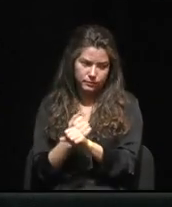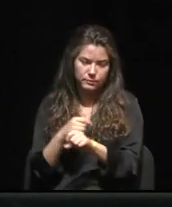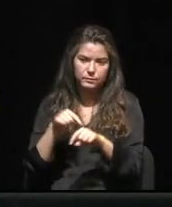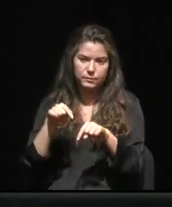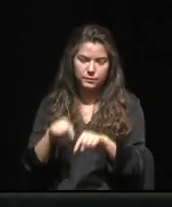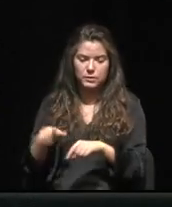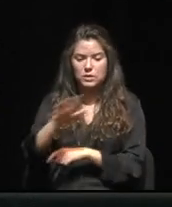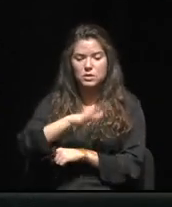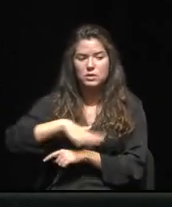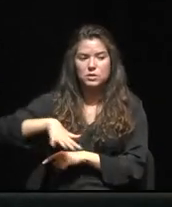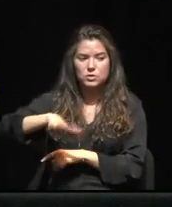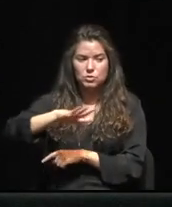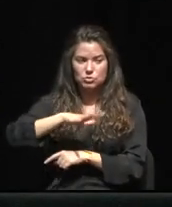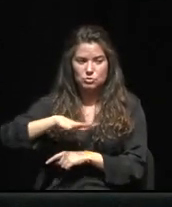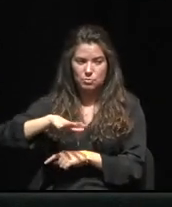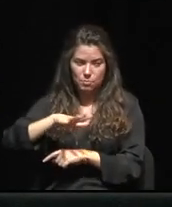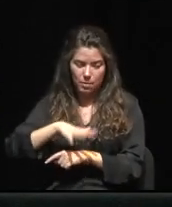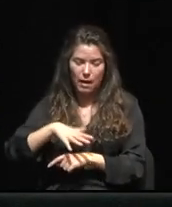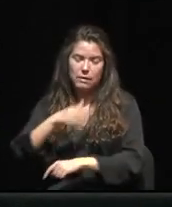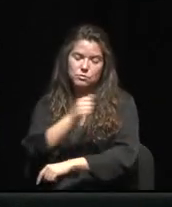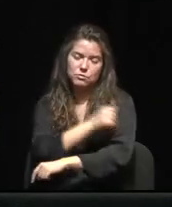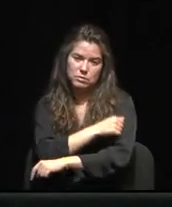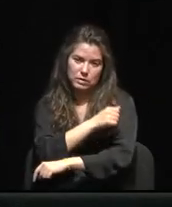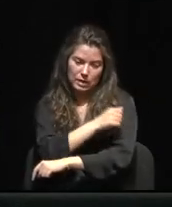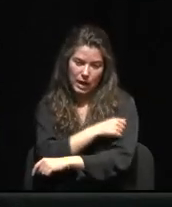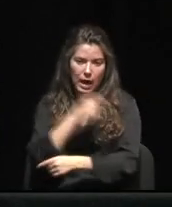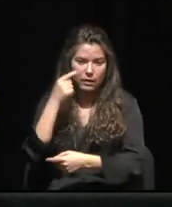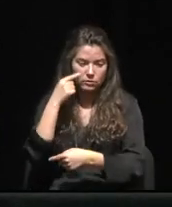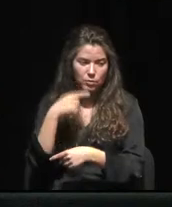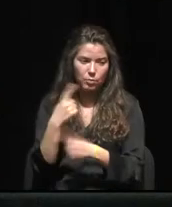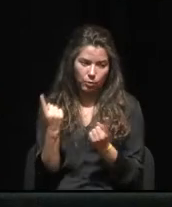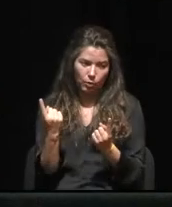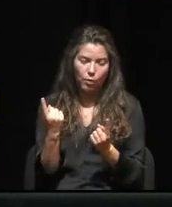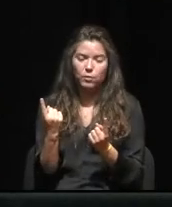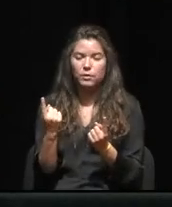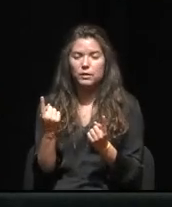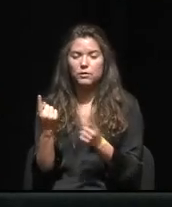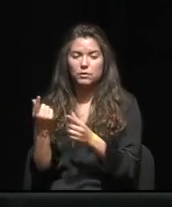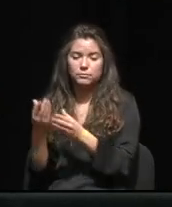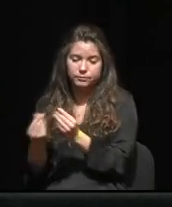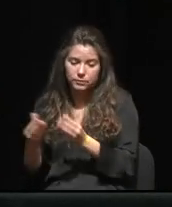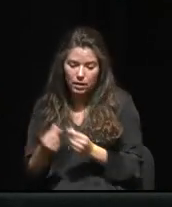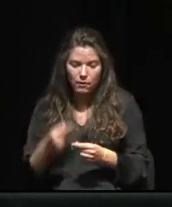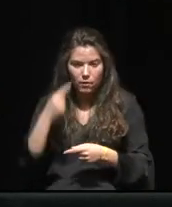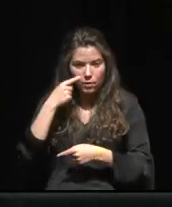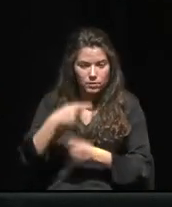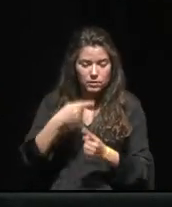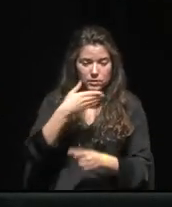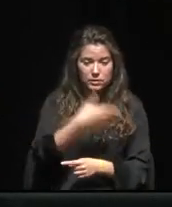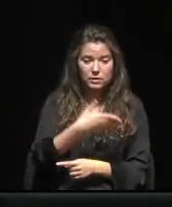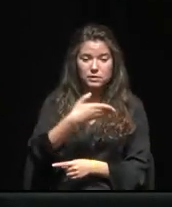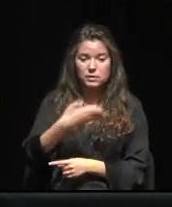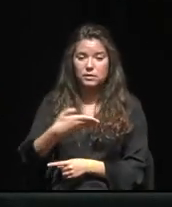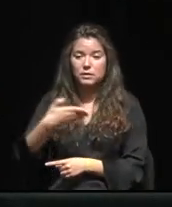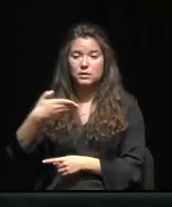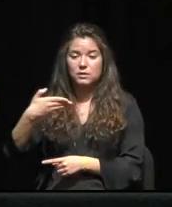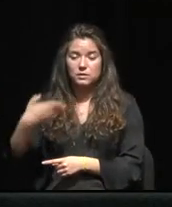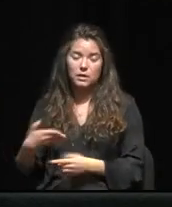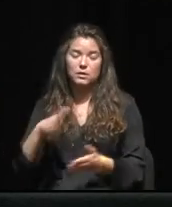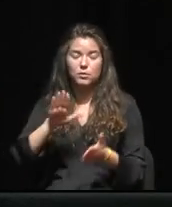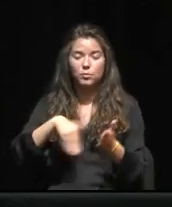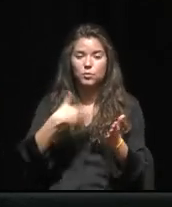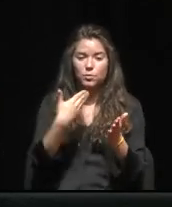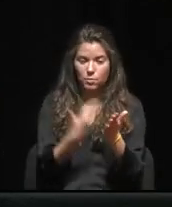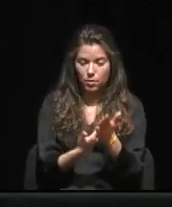requalificação de espaços de de habitação de espaço público e de equipamentos foram apresentadas 177 propostas de arquitetura com